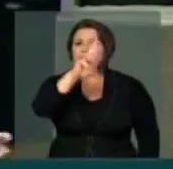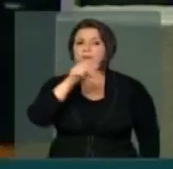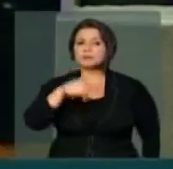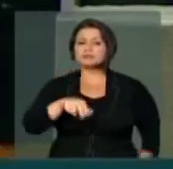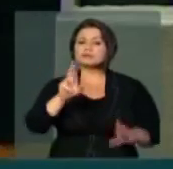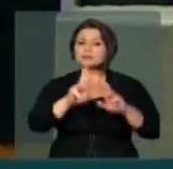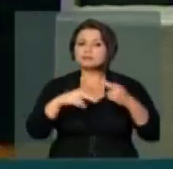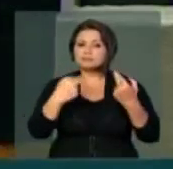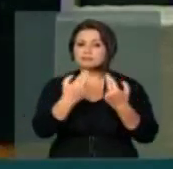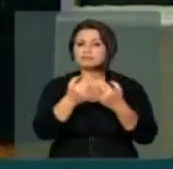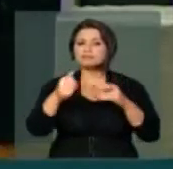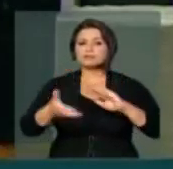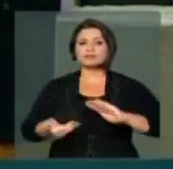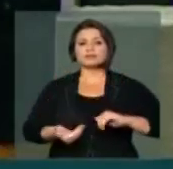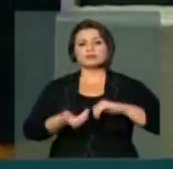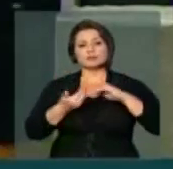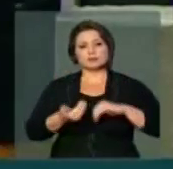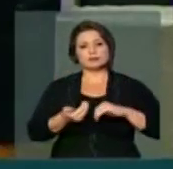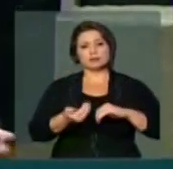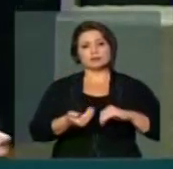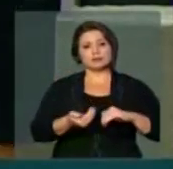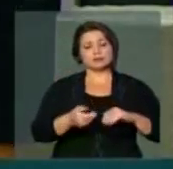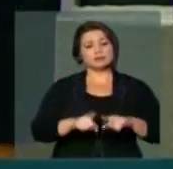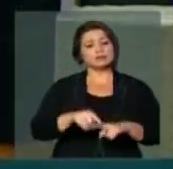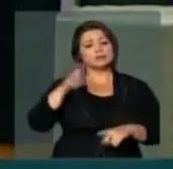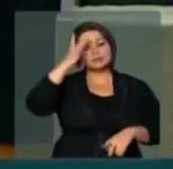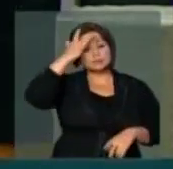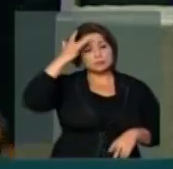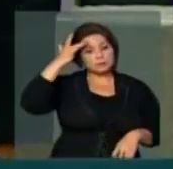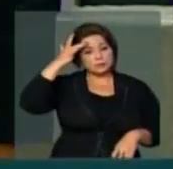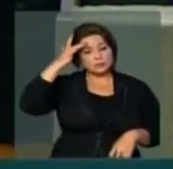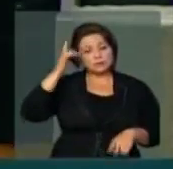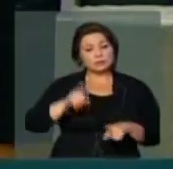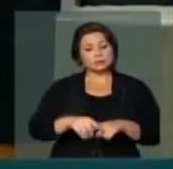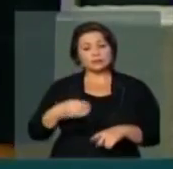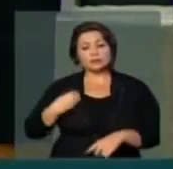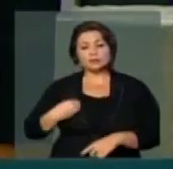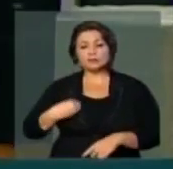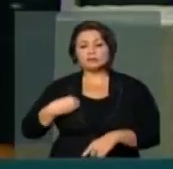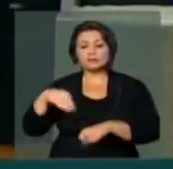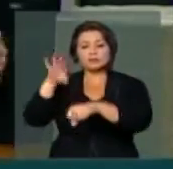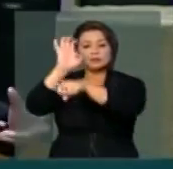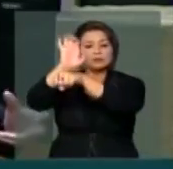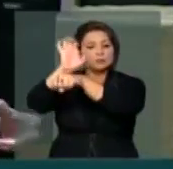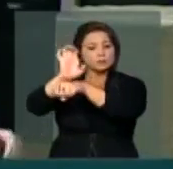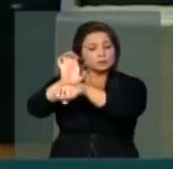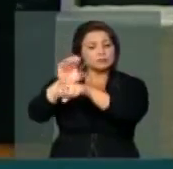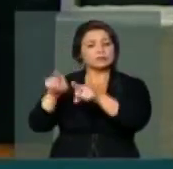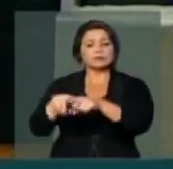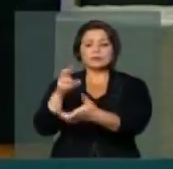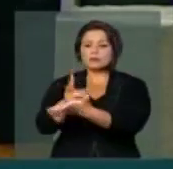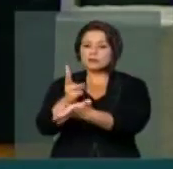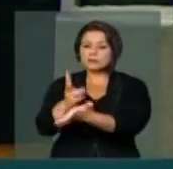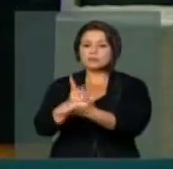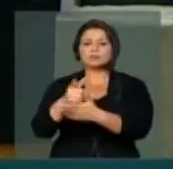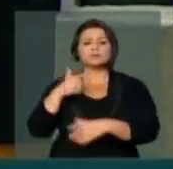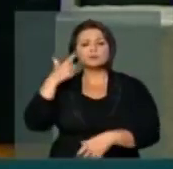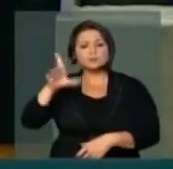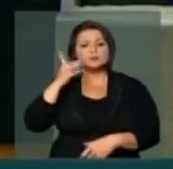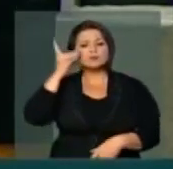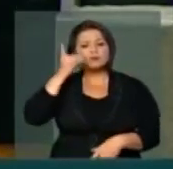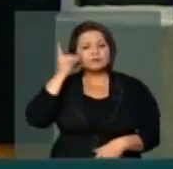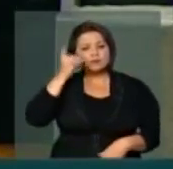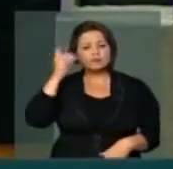na Assembleia Legislativa aquele que é o morador do seu estado, que os deputados federais representem